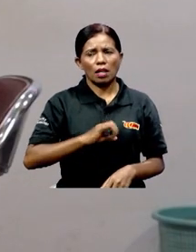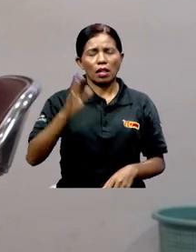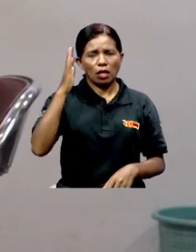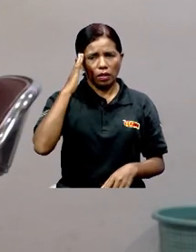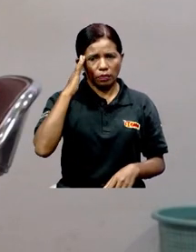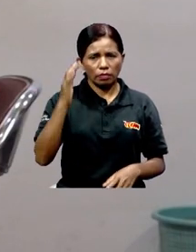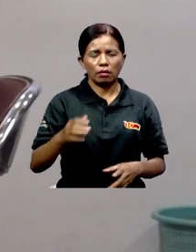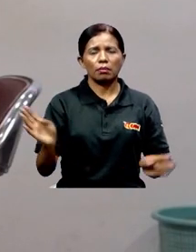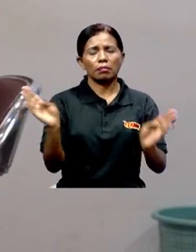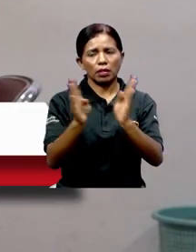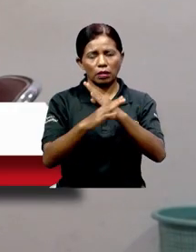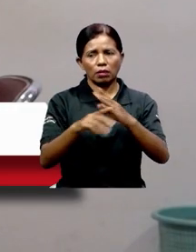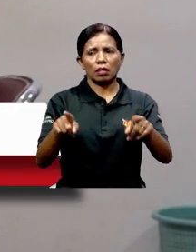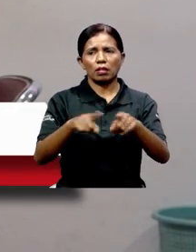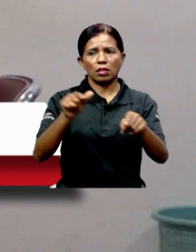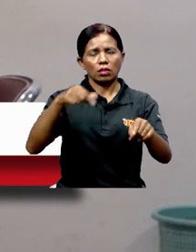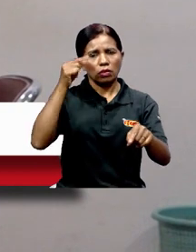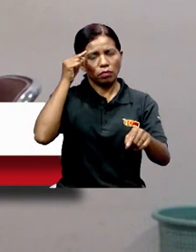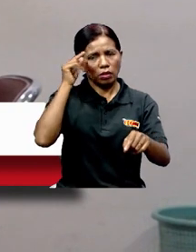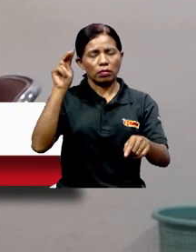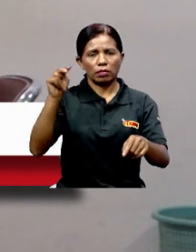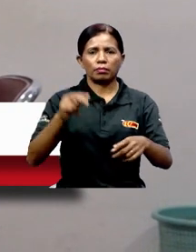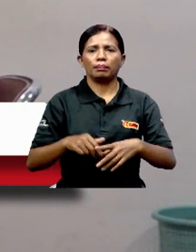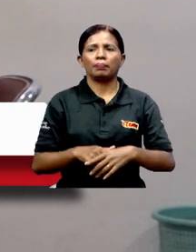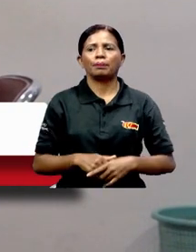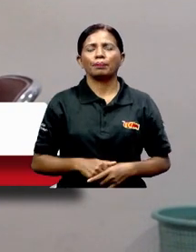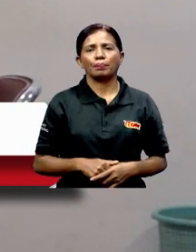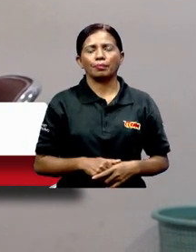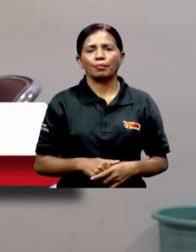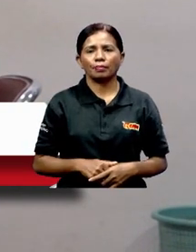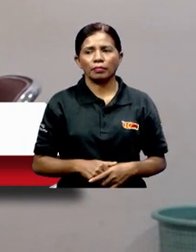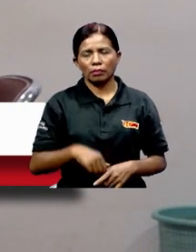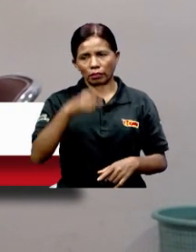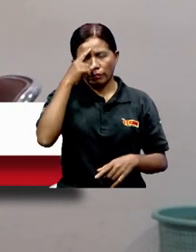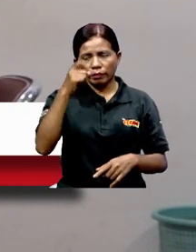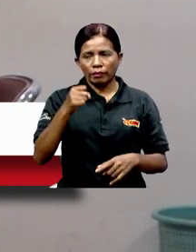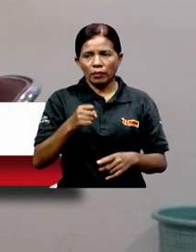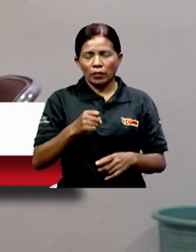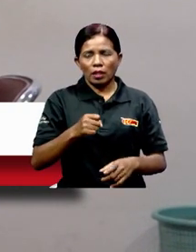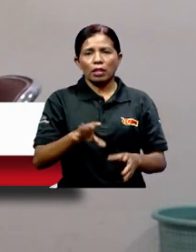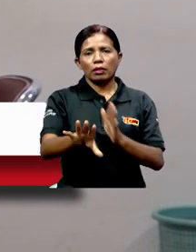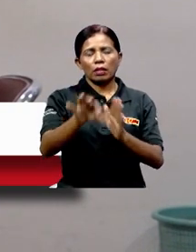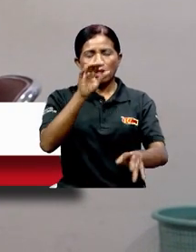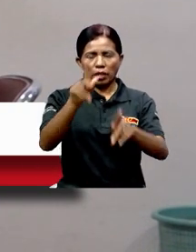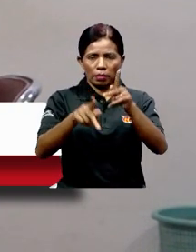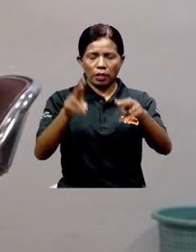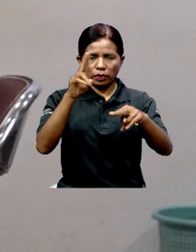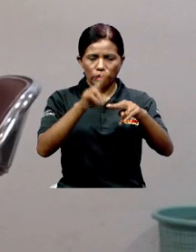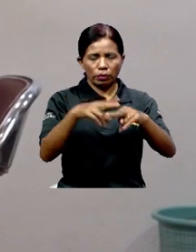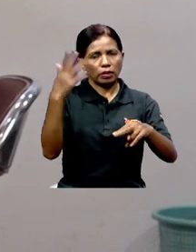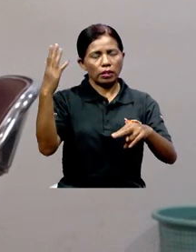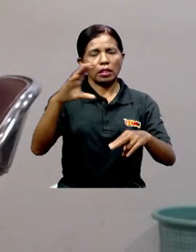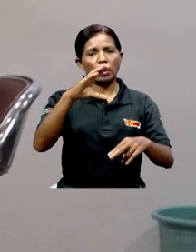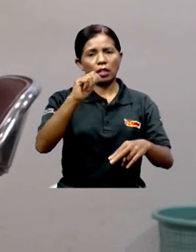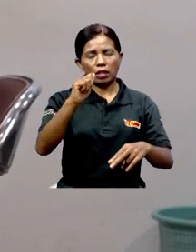be iniciativa governo nia. Tama atu indica ema nebe atu tur nu da comissar ne, prima